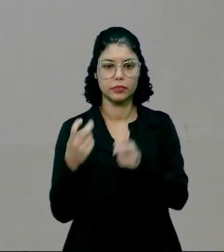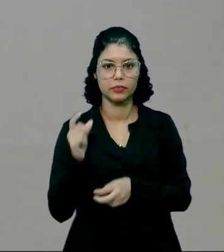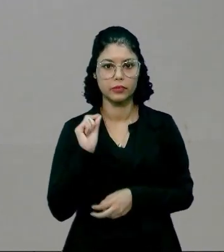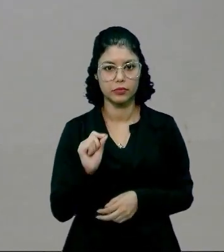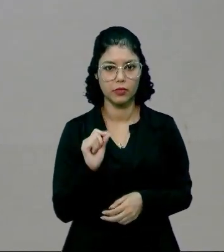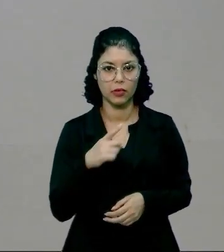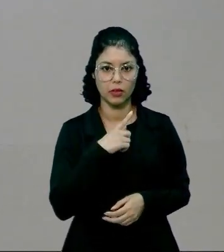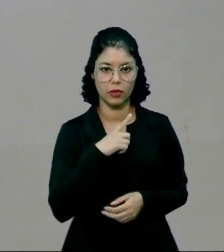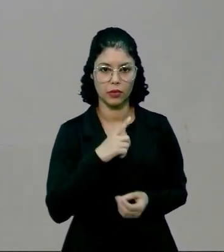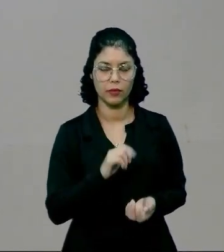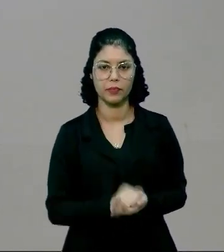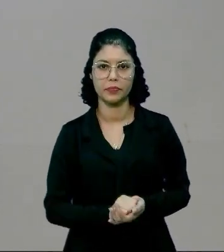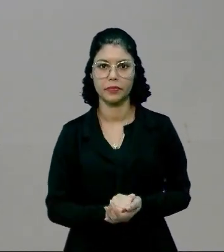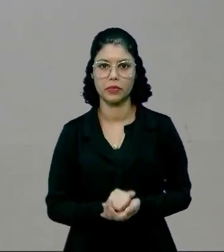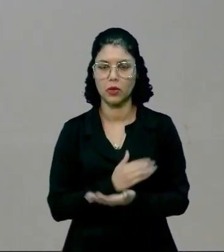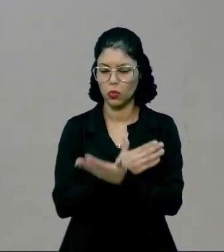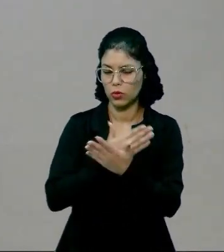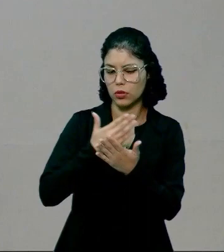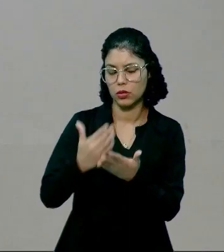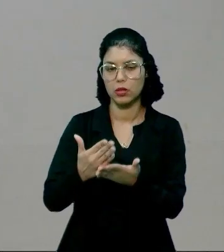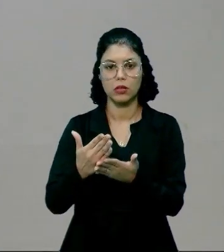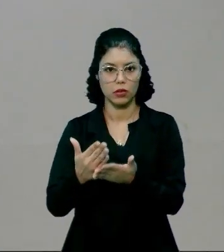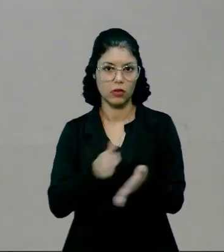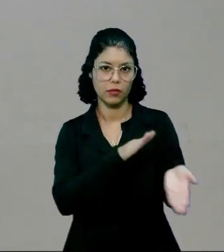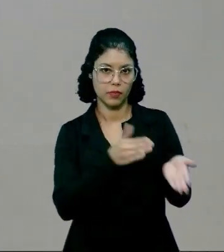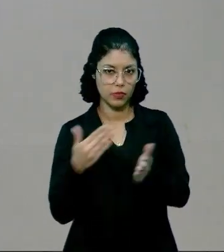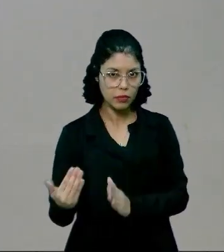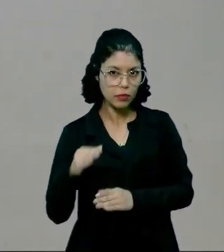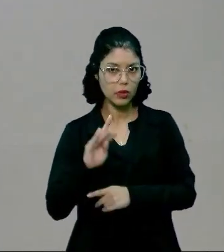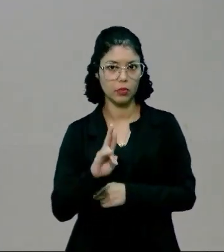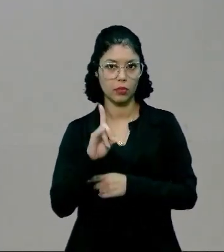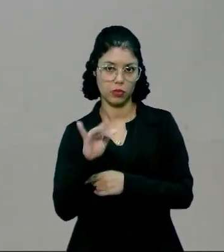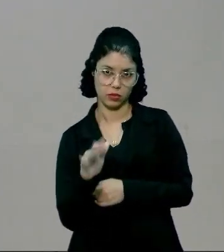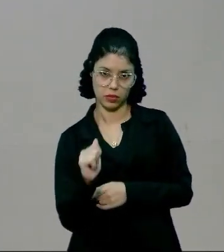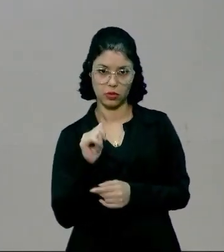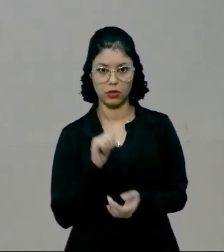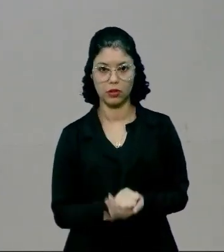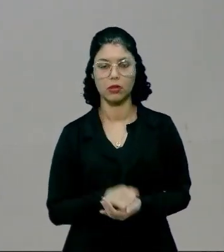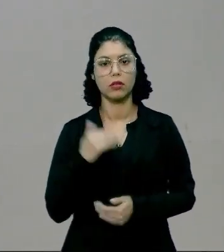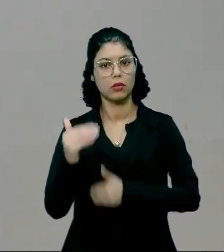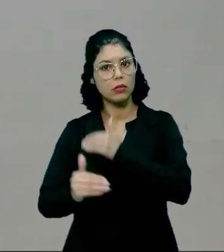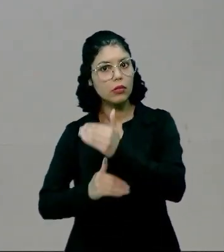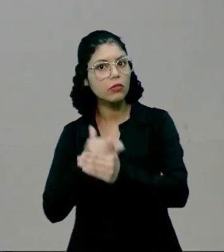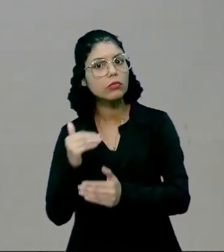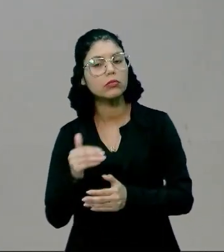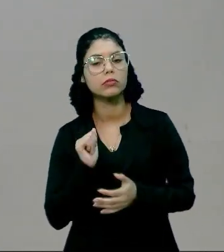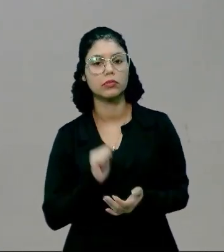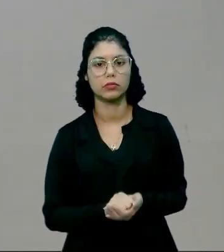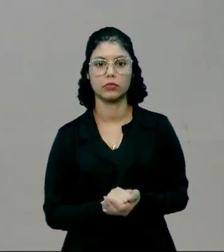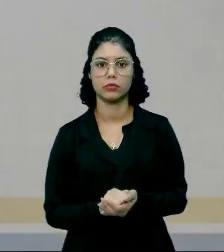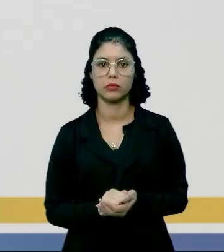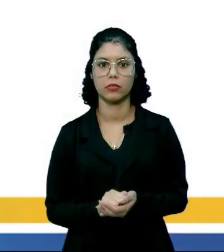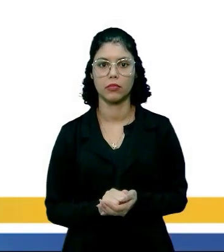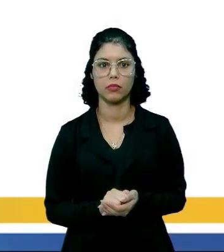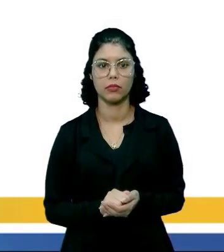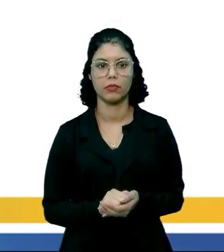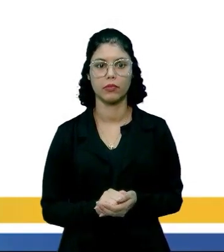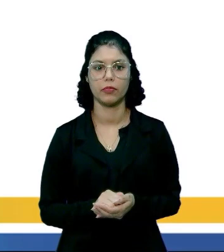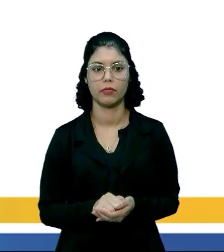que a gente tem o início aí dessa fase bucólica e vai se desenrolar no decorrer da obra,